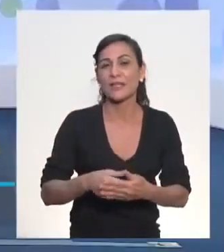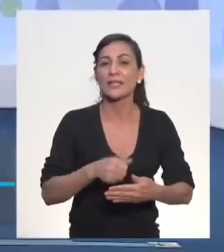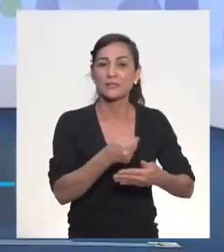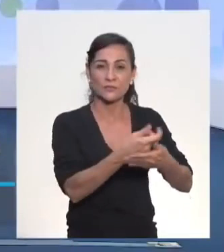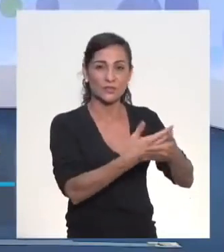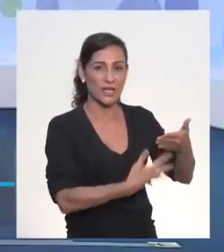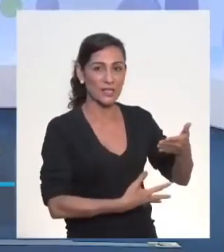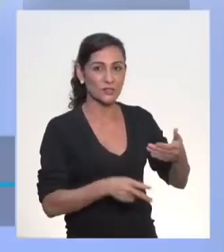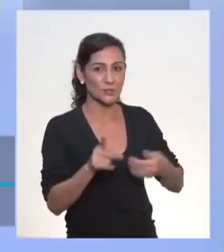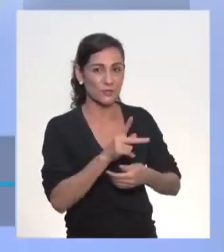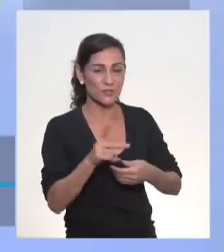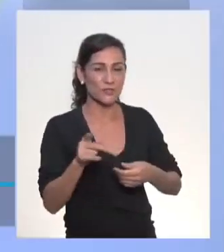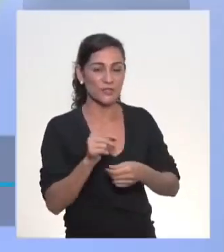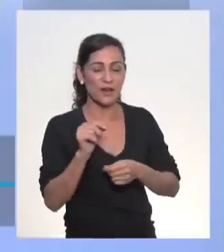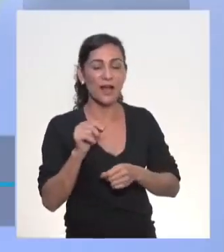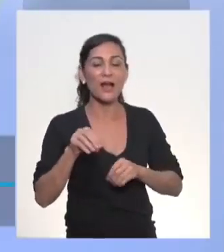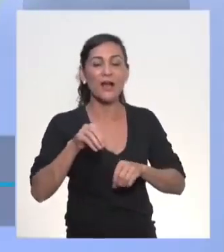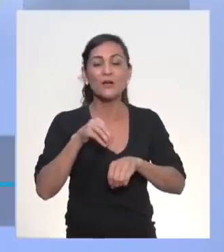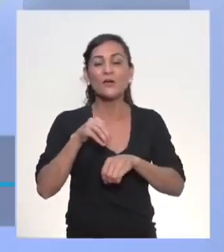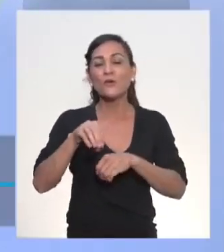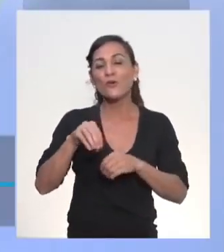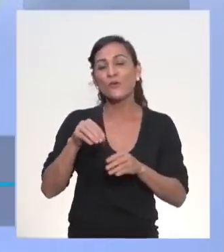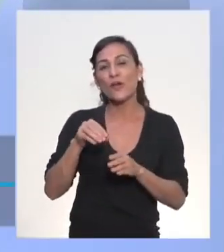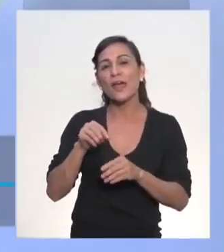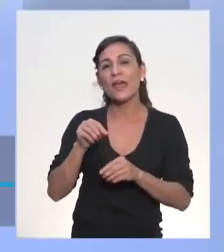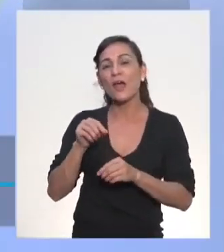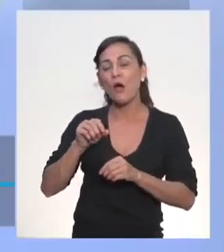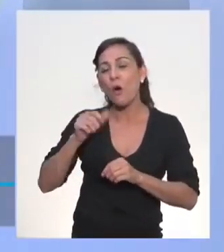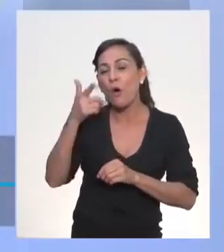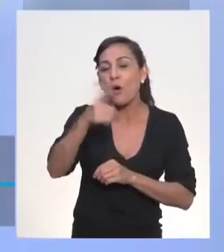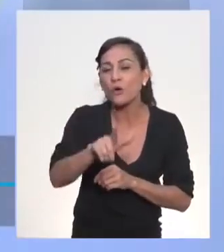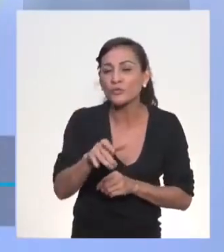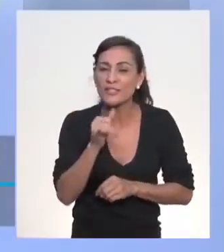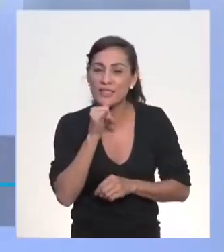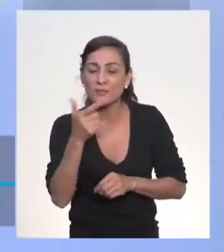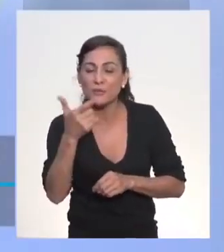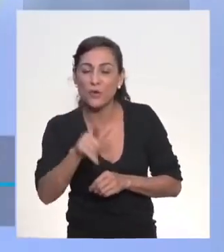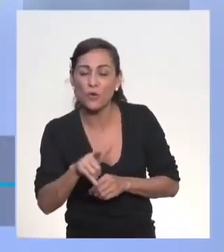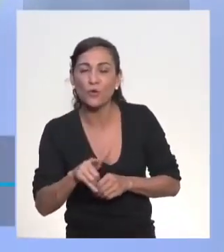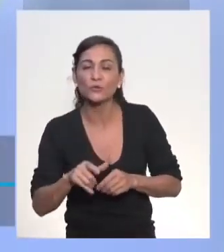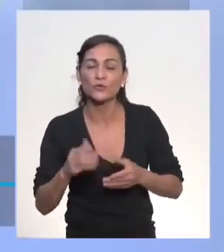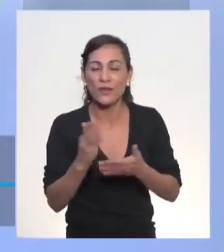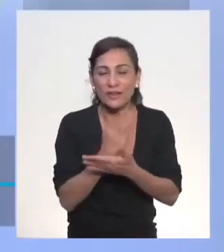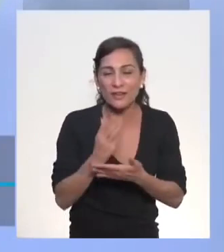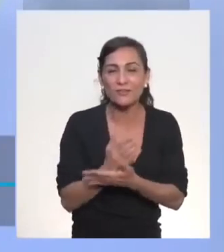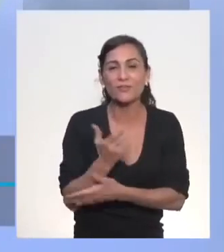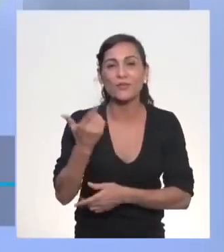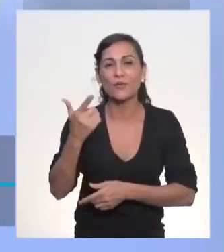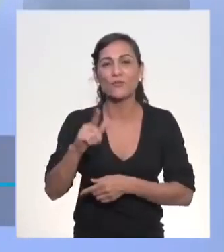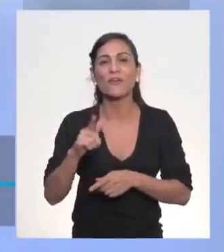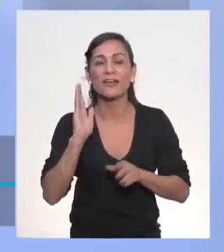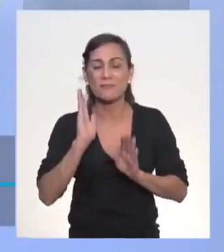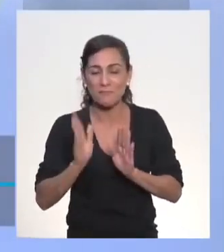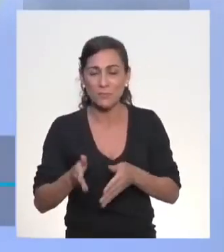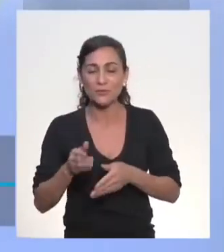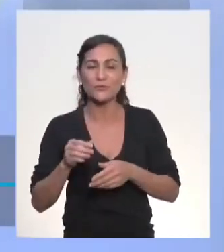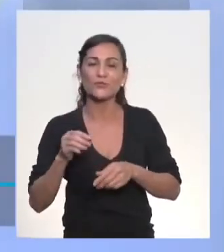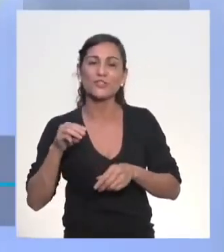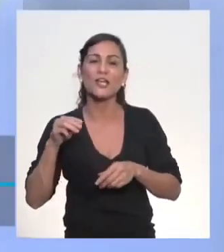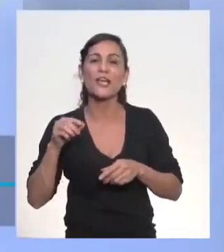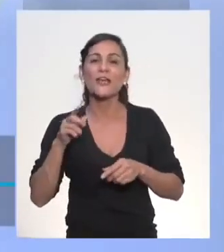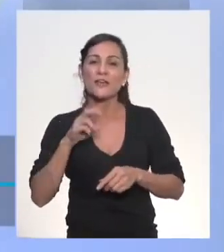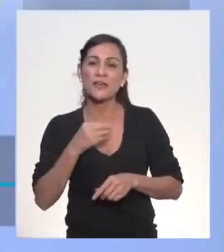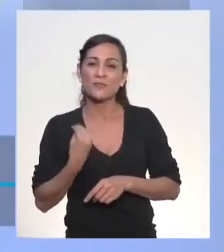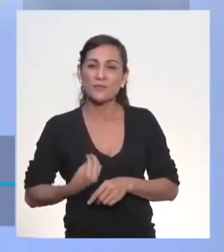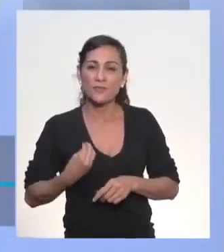professores estão assim, olha, um outro exemplo, né? Uma outra coisa, um outro momento, um outro livro. Eu falei muito Machado de Assis, falei de Vidas Secas, falei